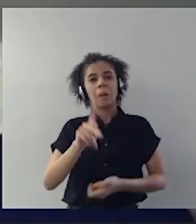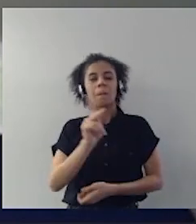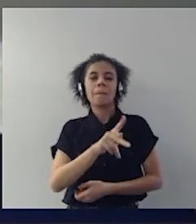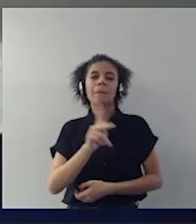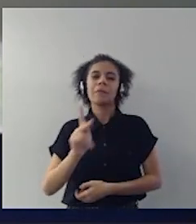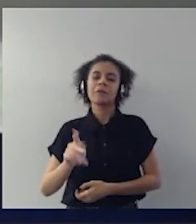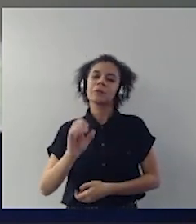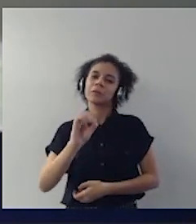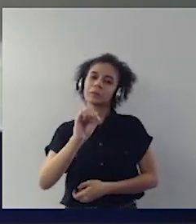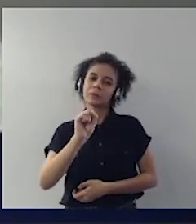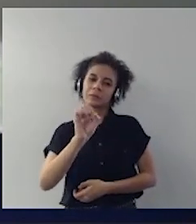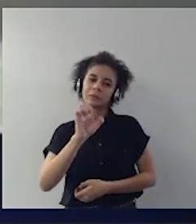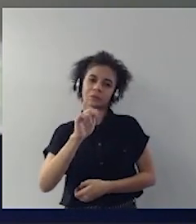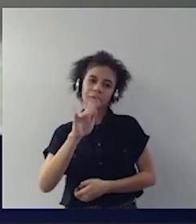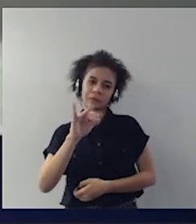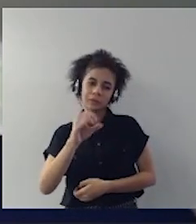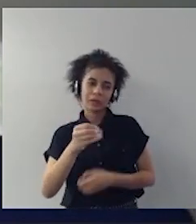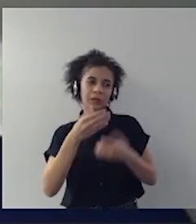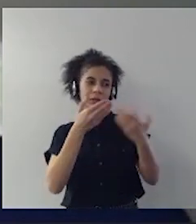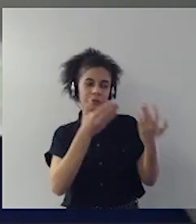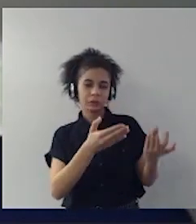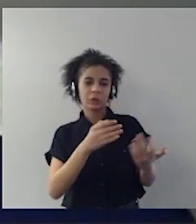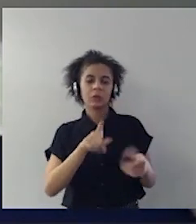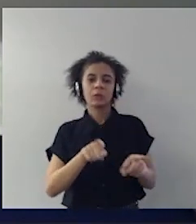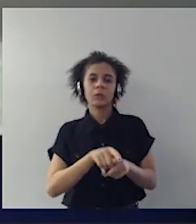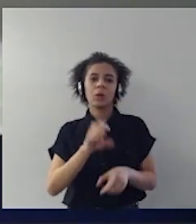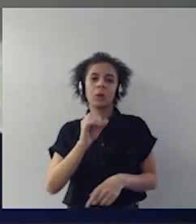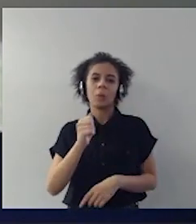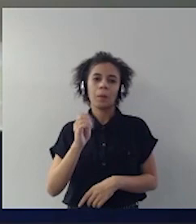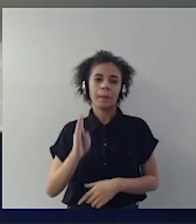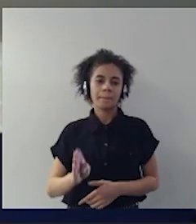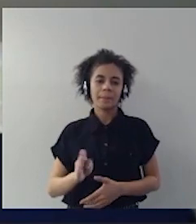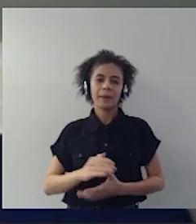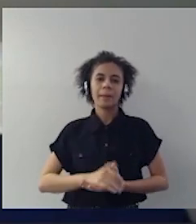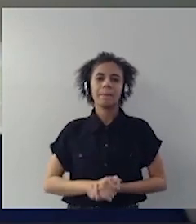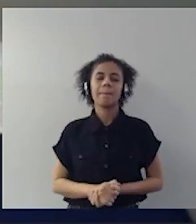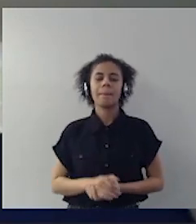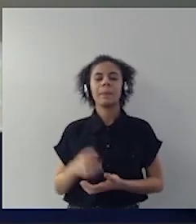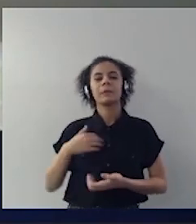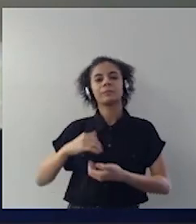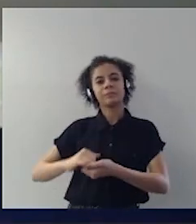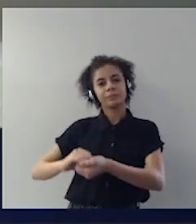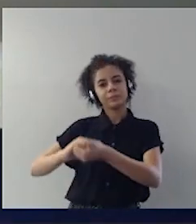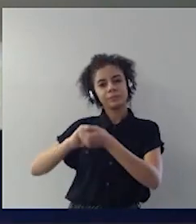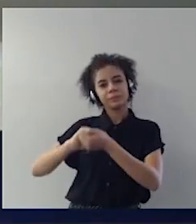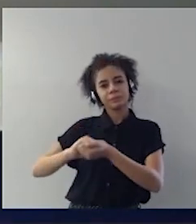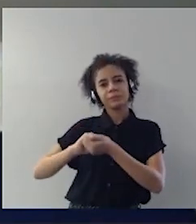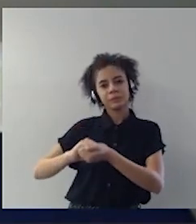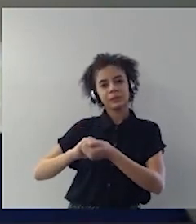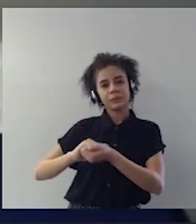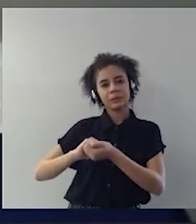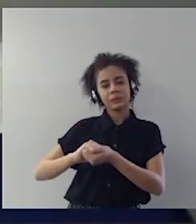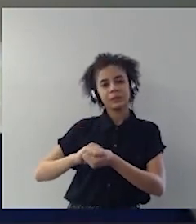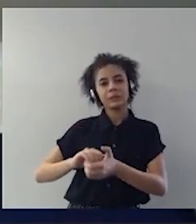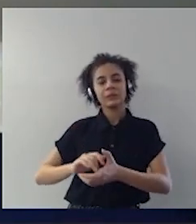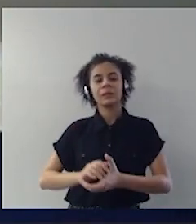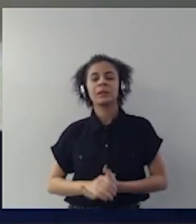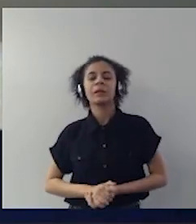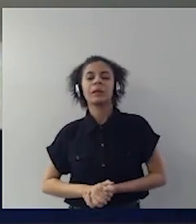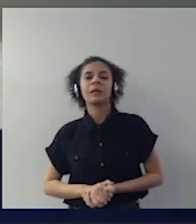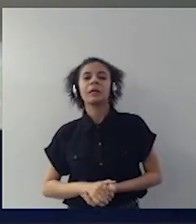Cristóvão, presidente da Comissão de Direito Administrativo da OAB Nacional. Cumprimento o Egon Bockmann